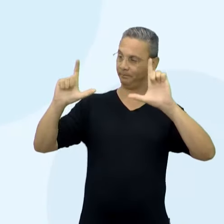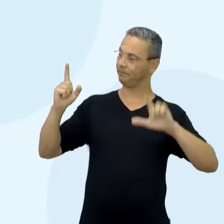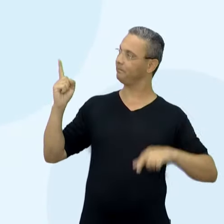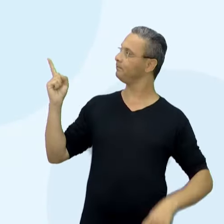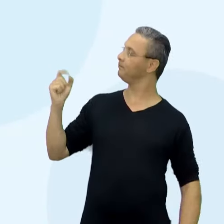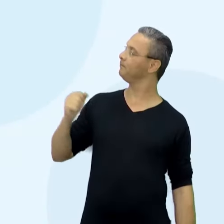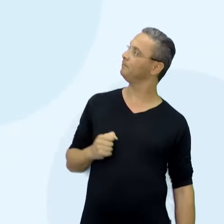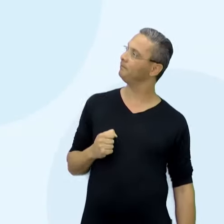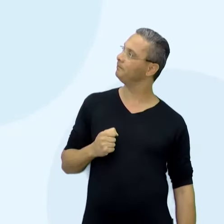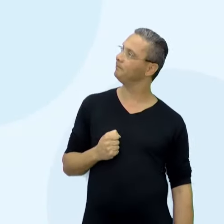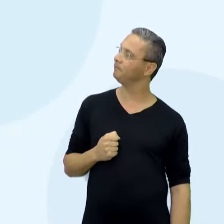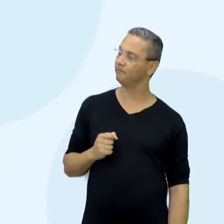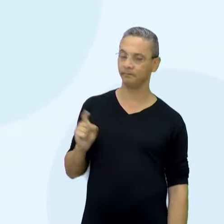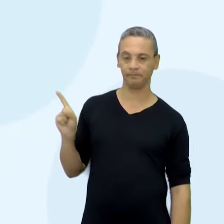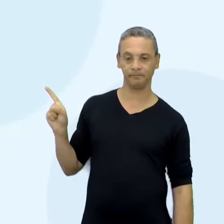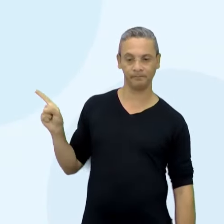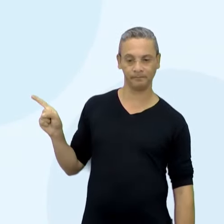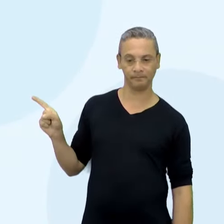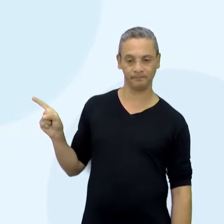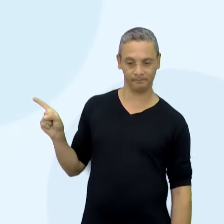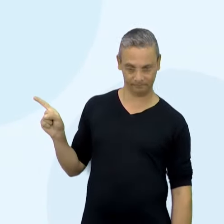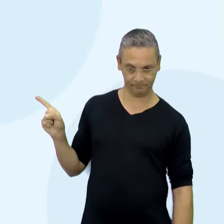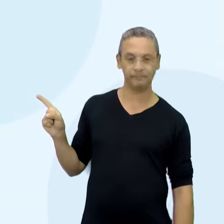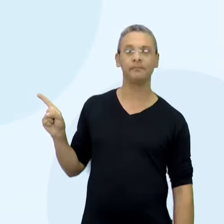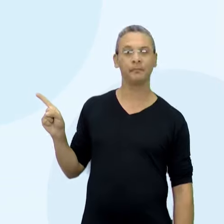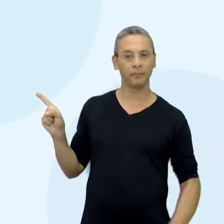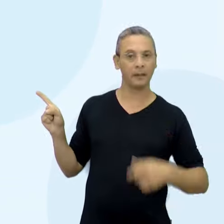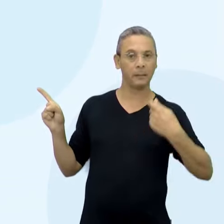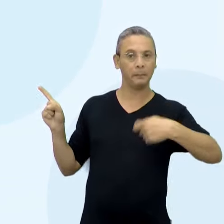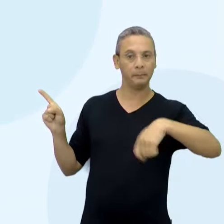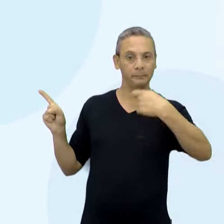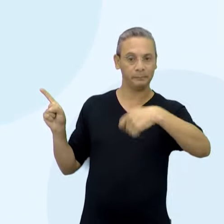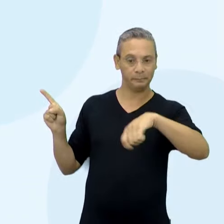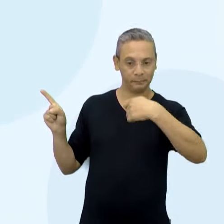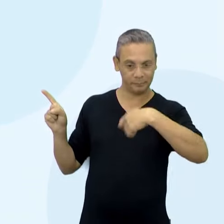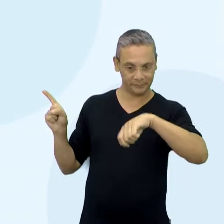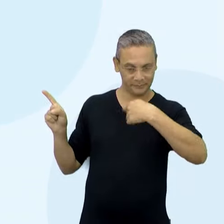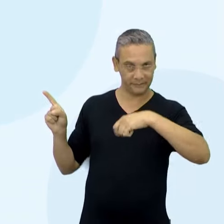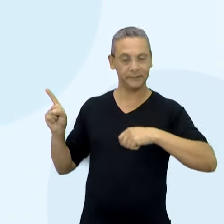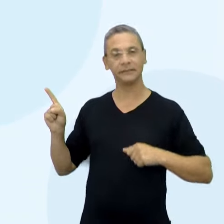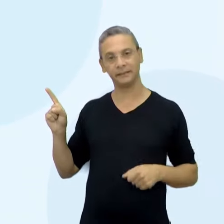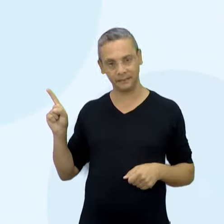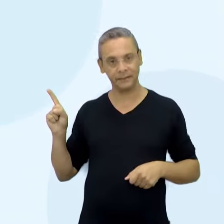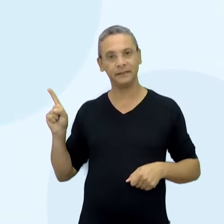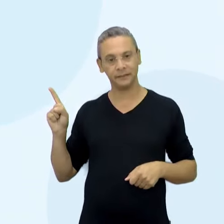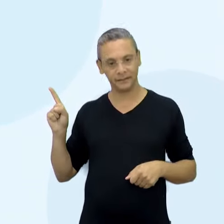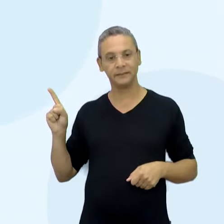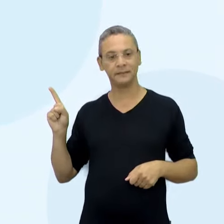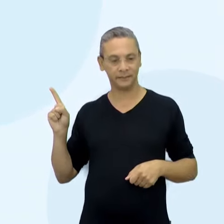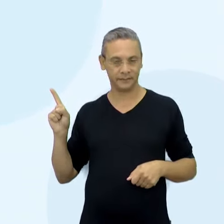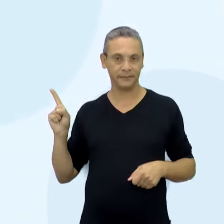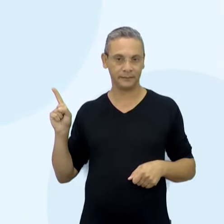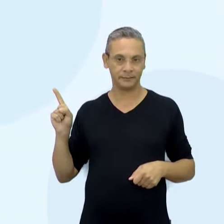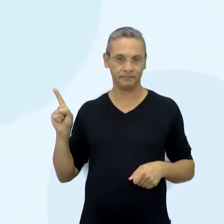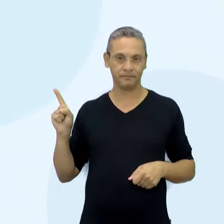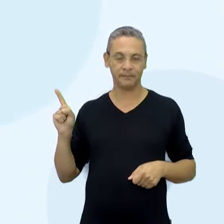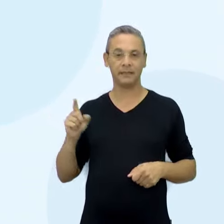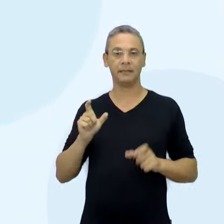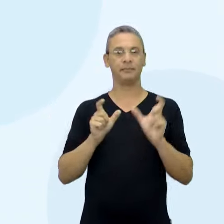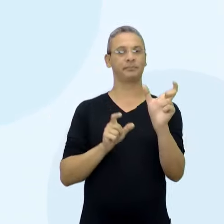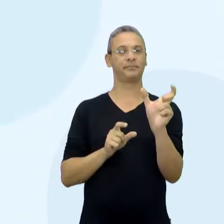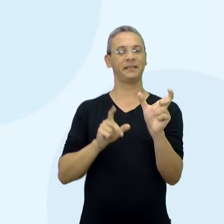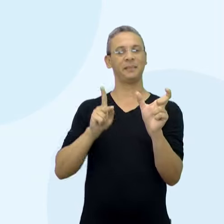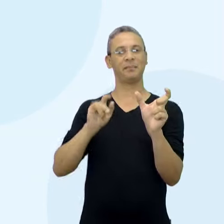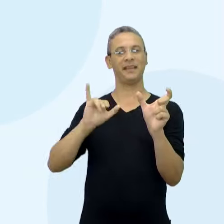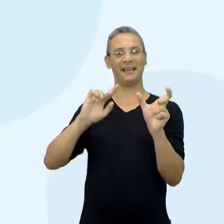favor, ó, ligando uma lâmpada, nós vamos precisar primeiro de uma fonte, né, que a gente está usando aí no caso uma pilha,